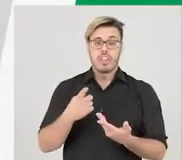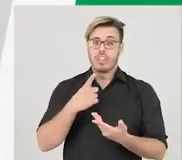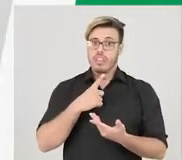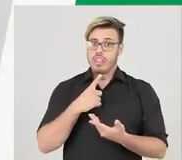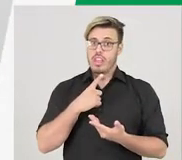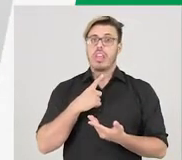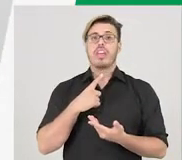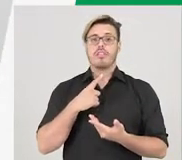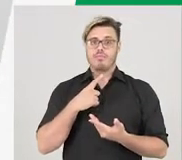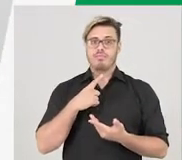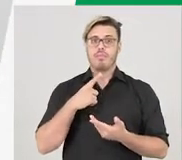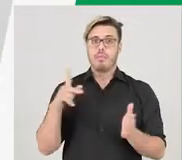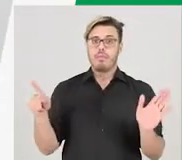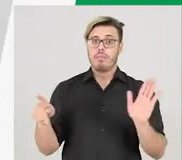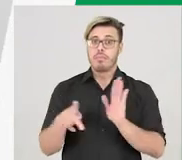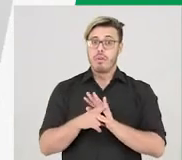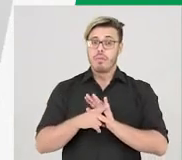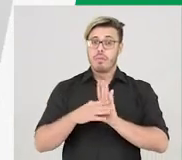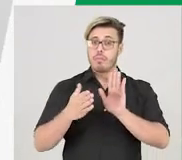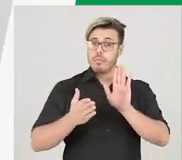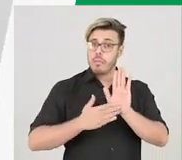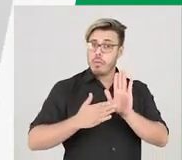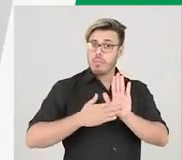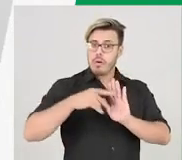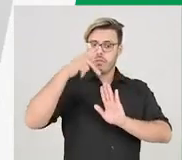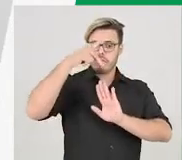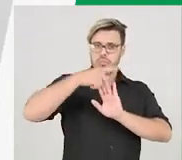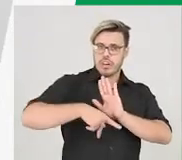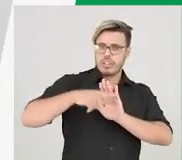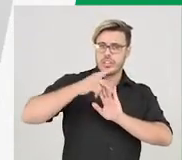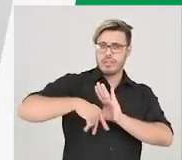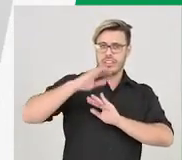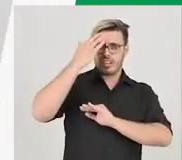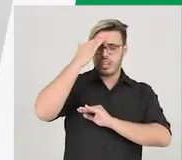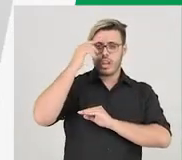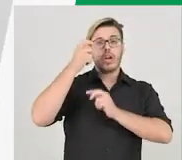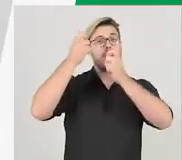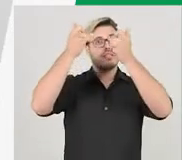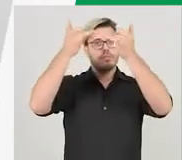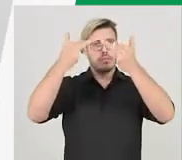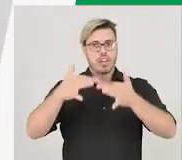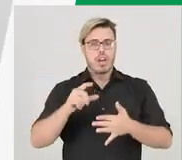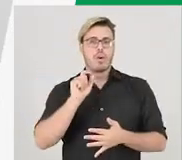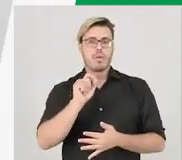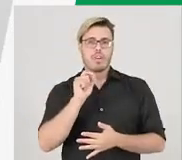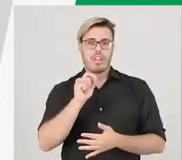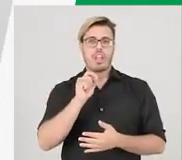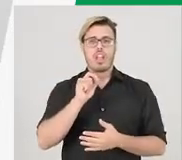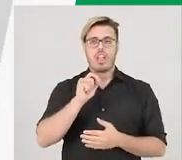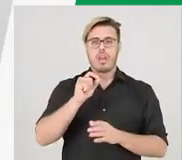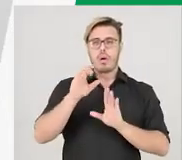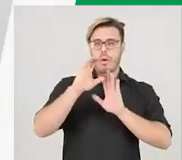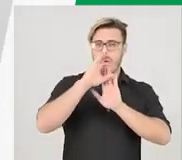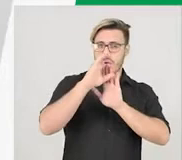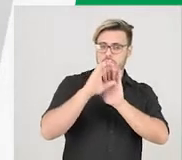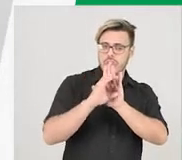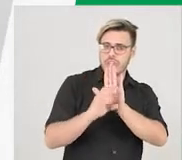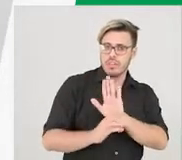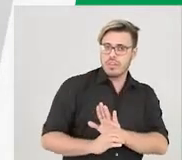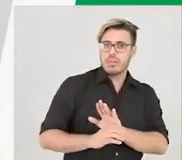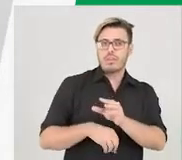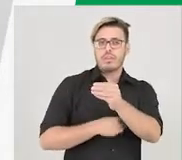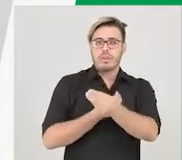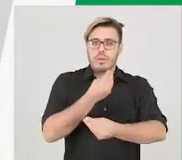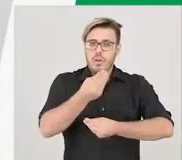os conteúdos e conceitos você vai trabalhar e você vai colocar uma data inicial. O plano educacional